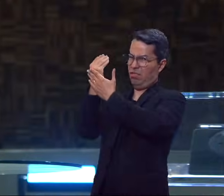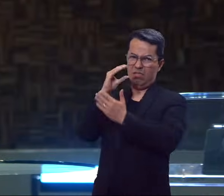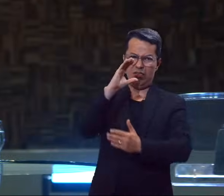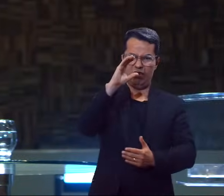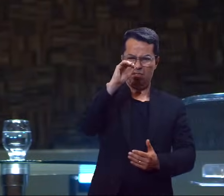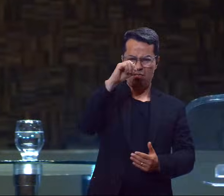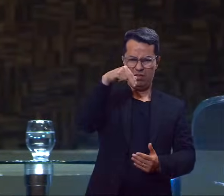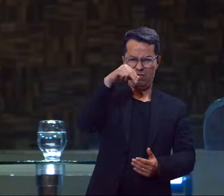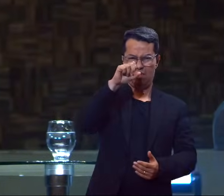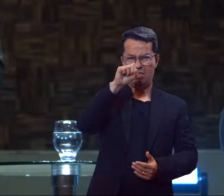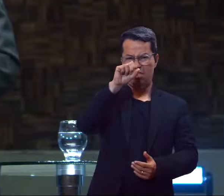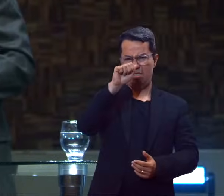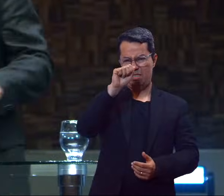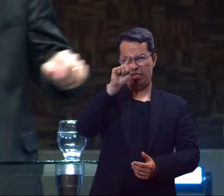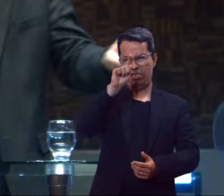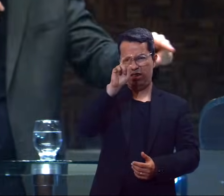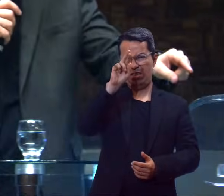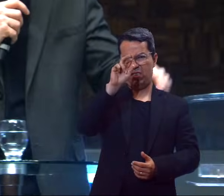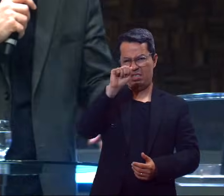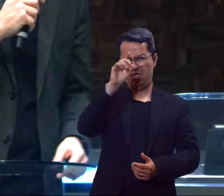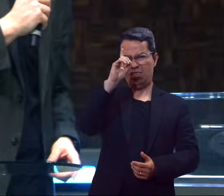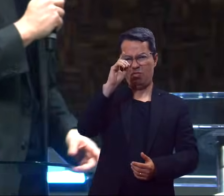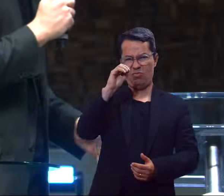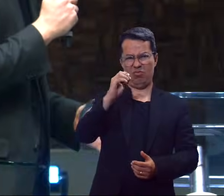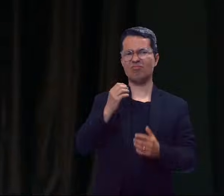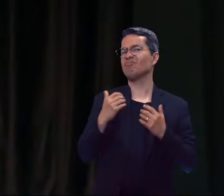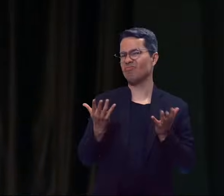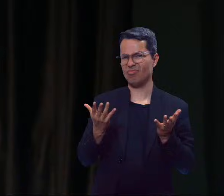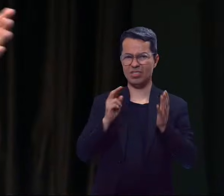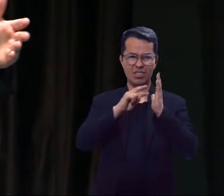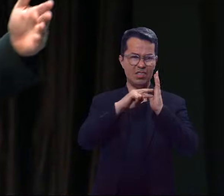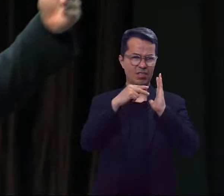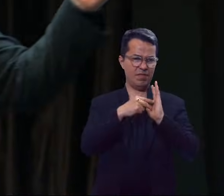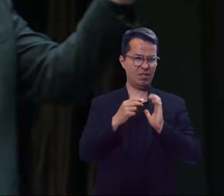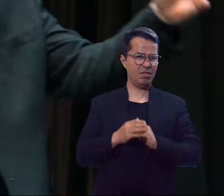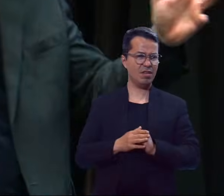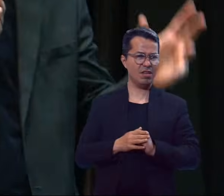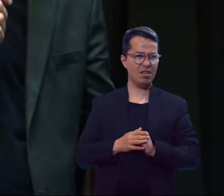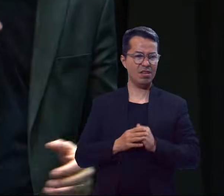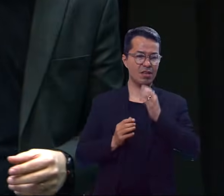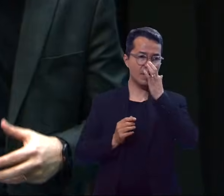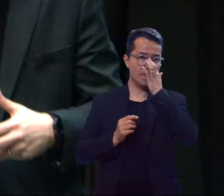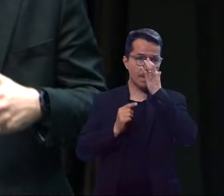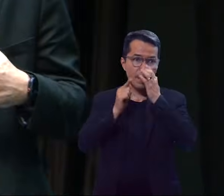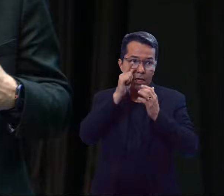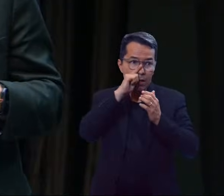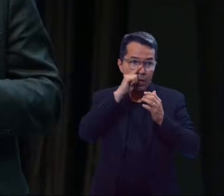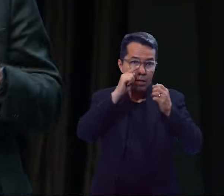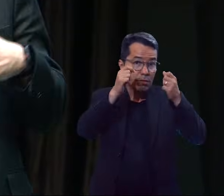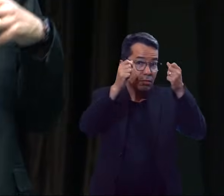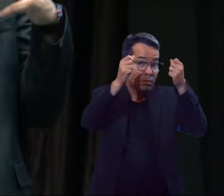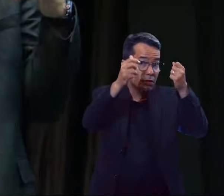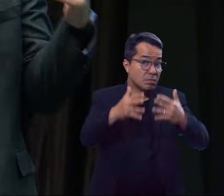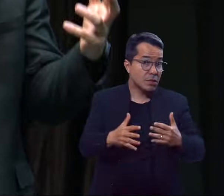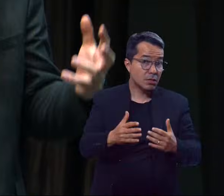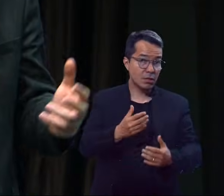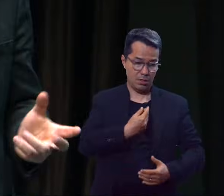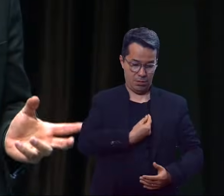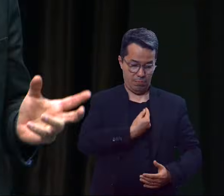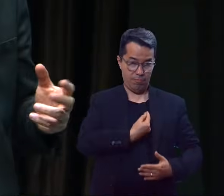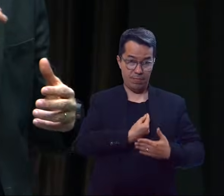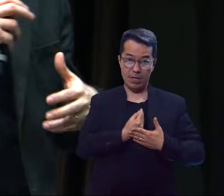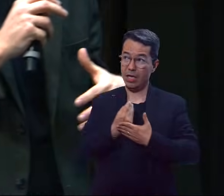da piedade. Essa palavra no grego aqui, ela é usada em vários outros textos em que a Bíblia fala do